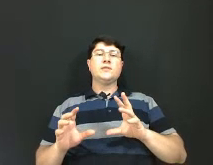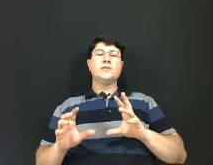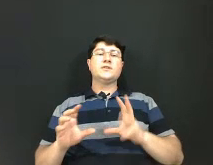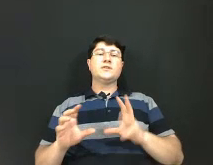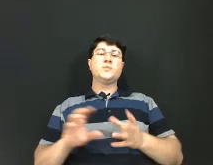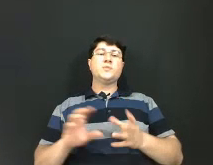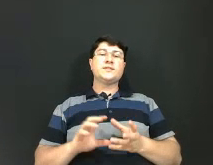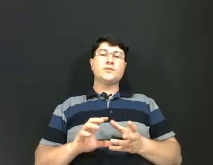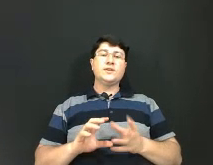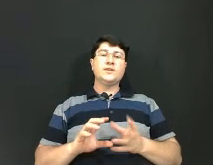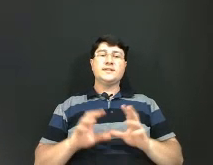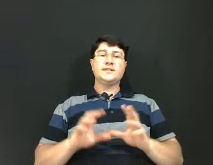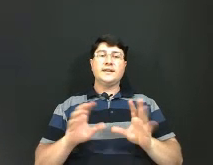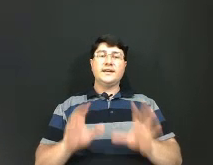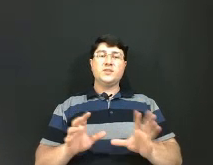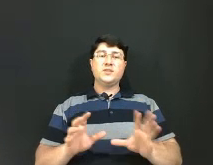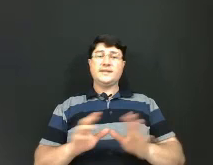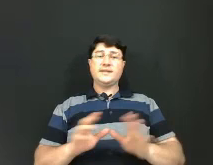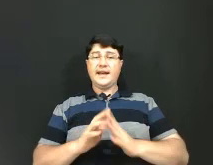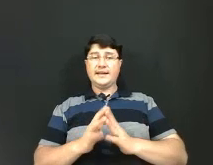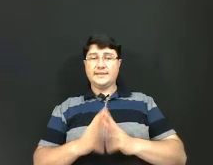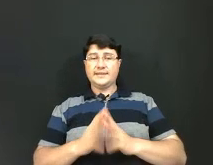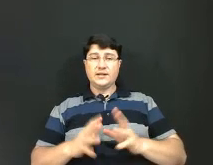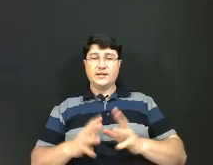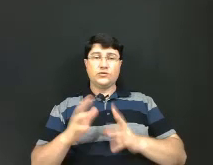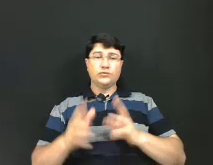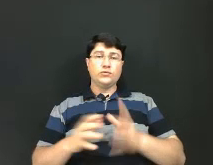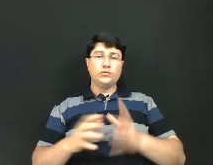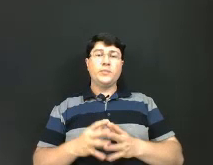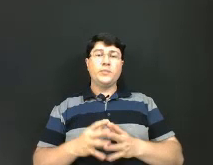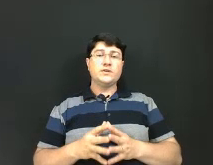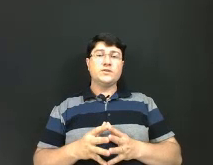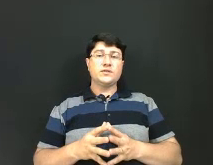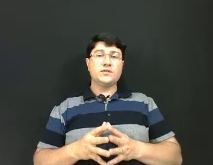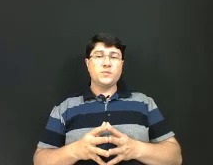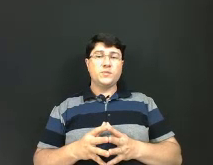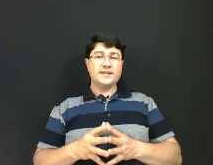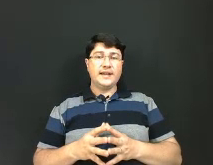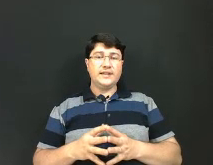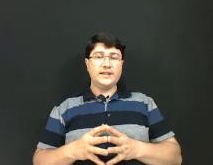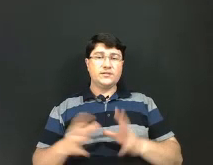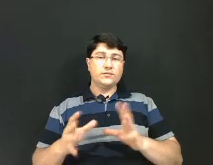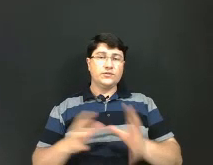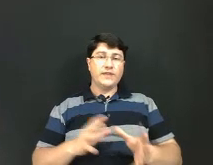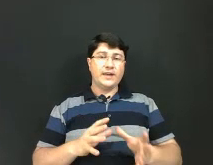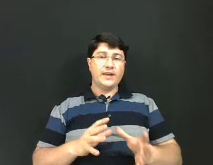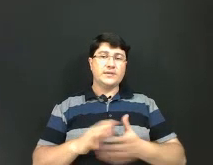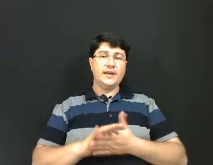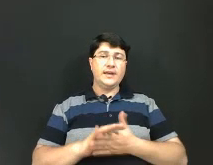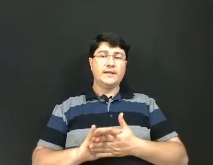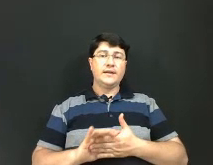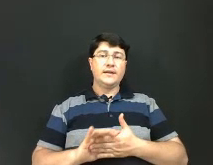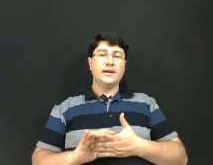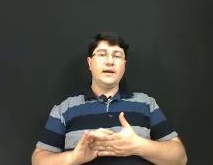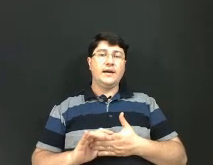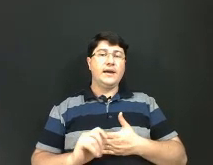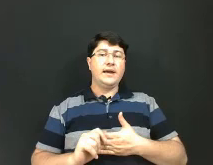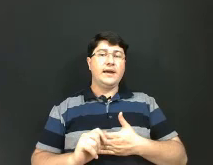construídos usando expressões espaciais, junto com preposições espaciais com os verbos,